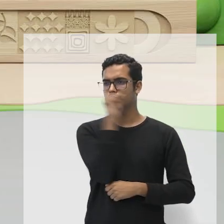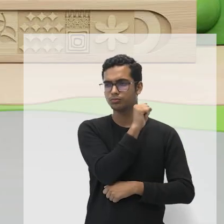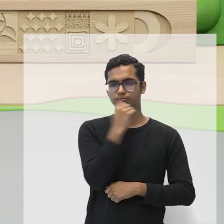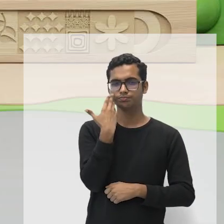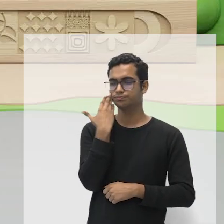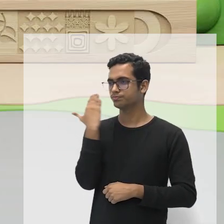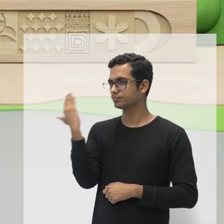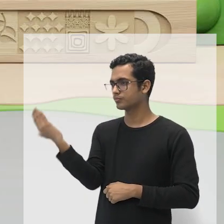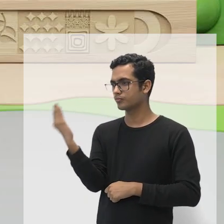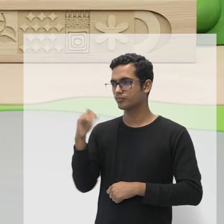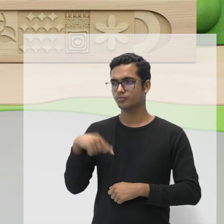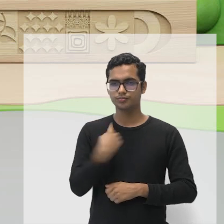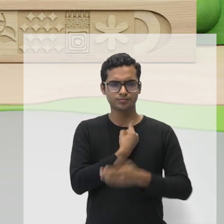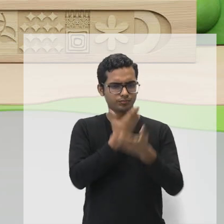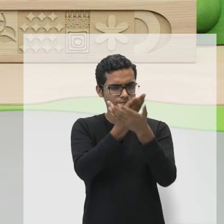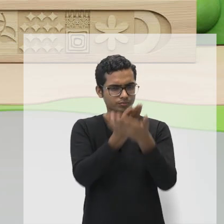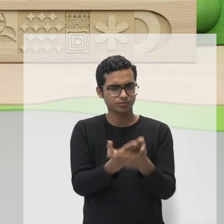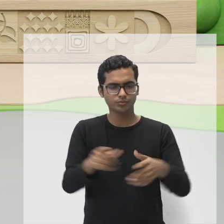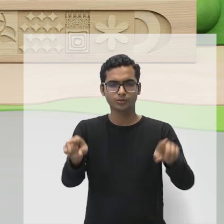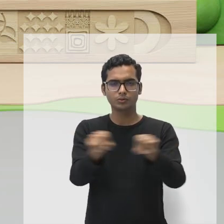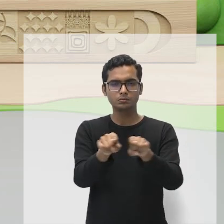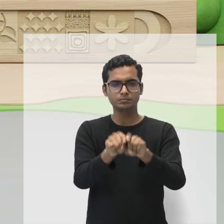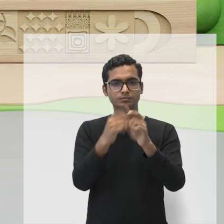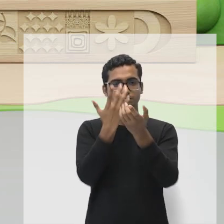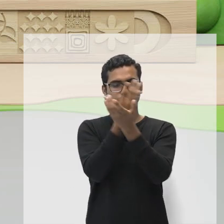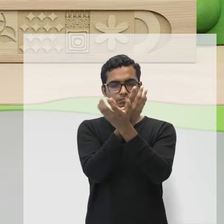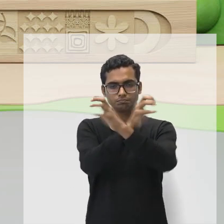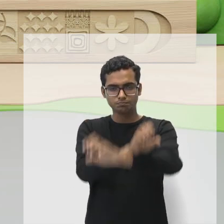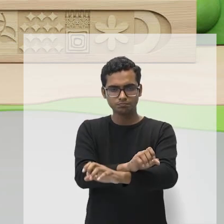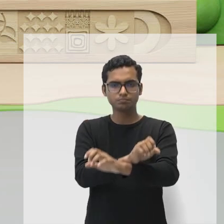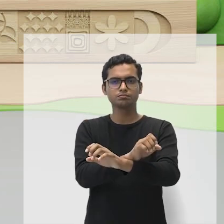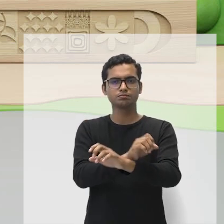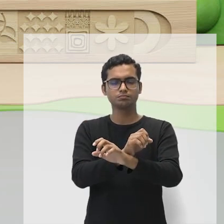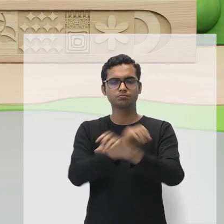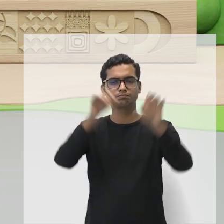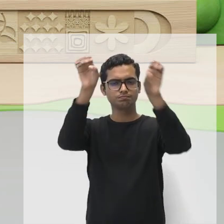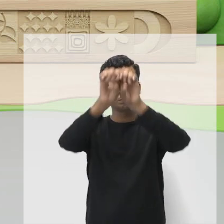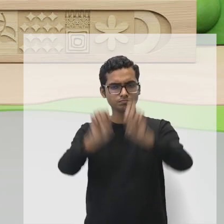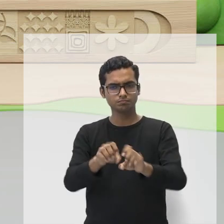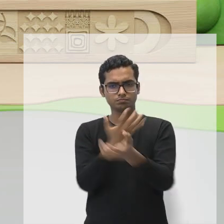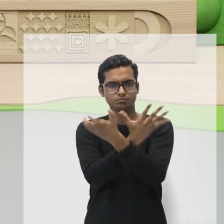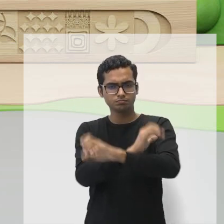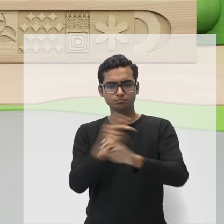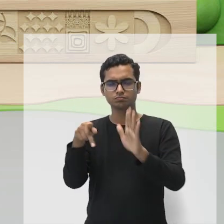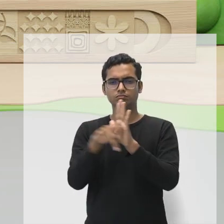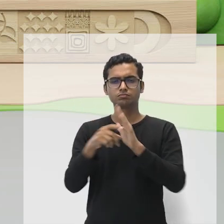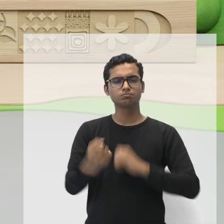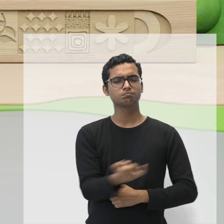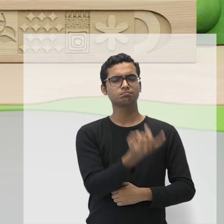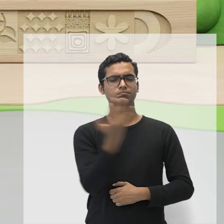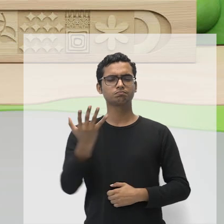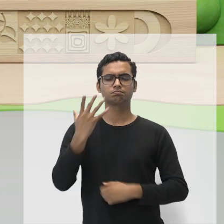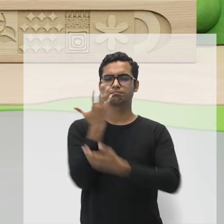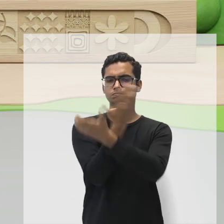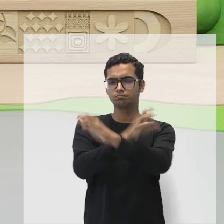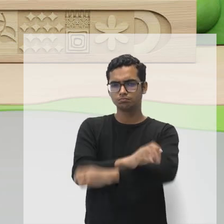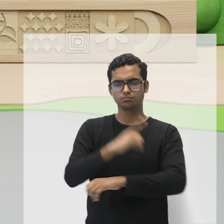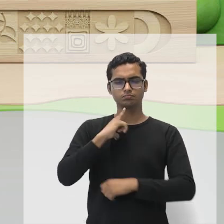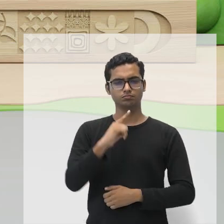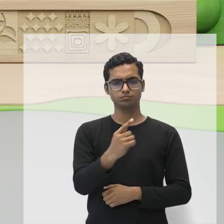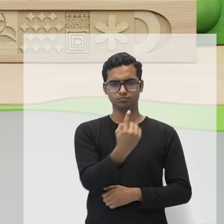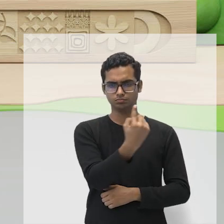resumo sobre o que nós estudamos do nosso sistema esquelético. Estrutura, quantos ossos nós temos? Nós